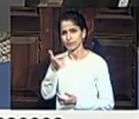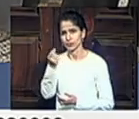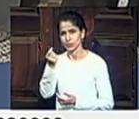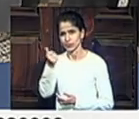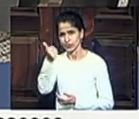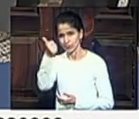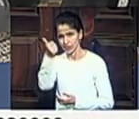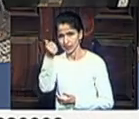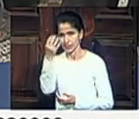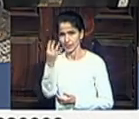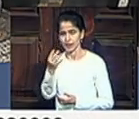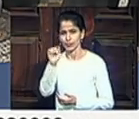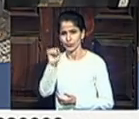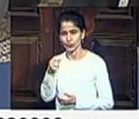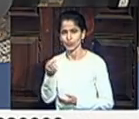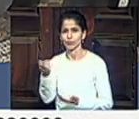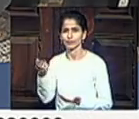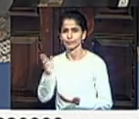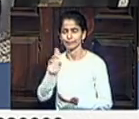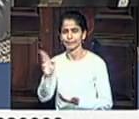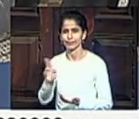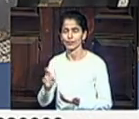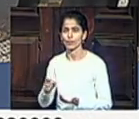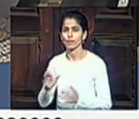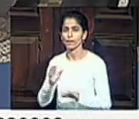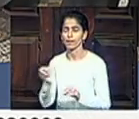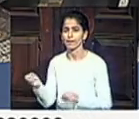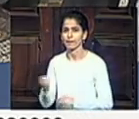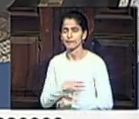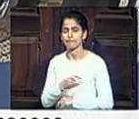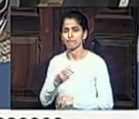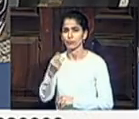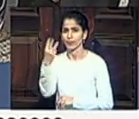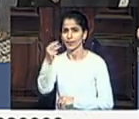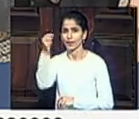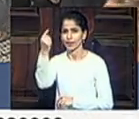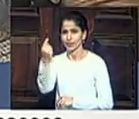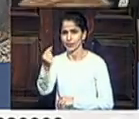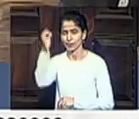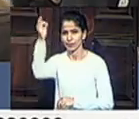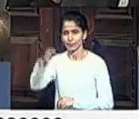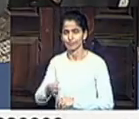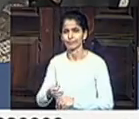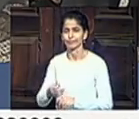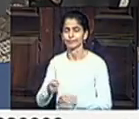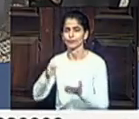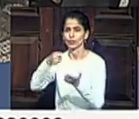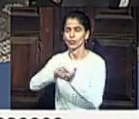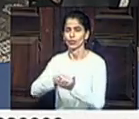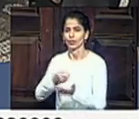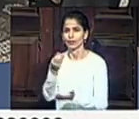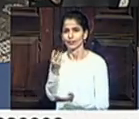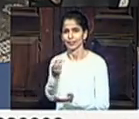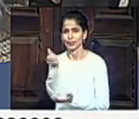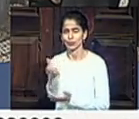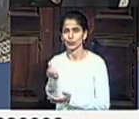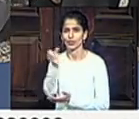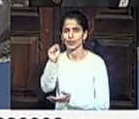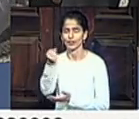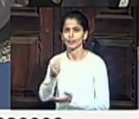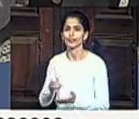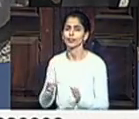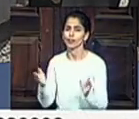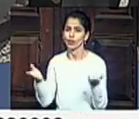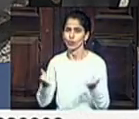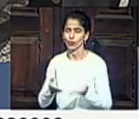R$214, deputado Albertazzi, na nova alíquota de 31, vai pagar 368, e o cidadão